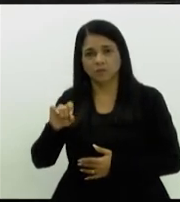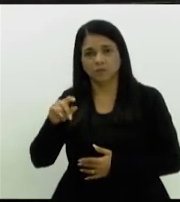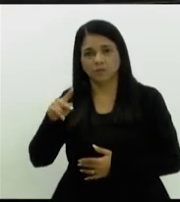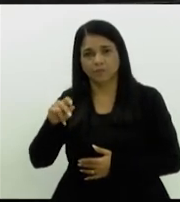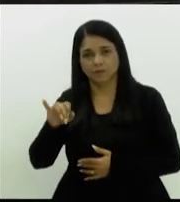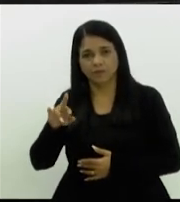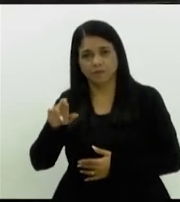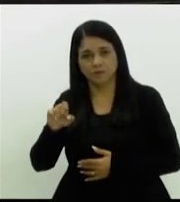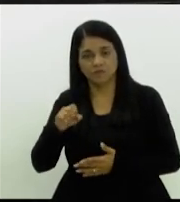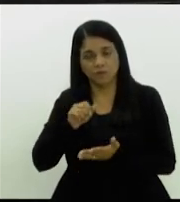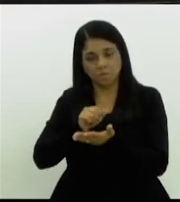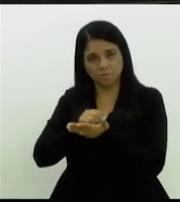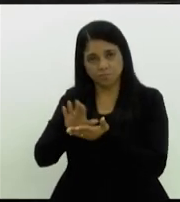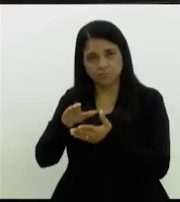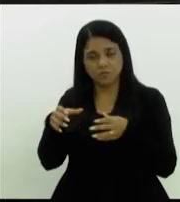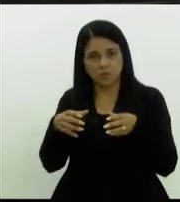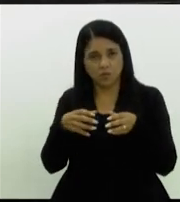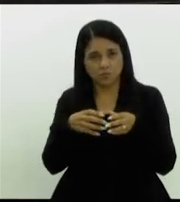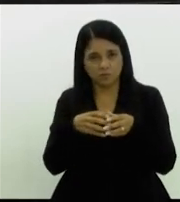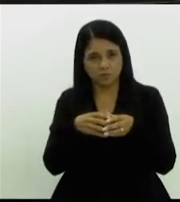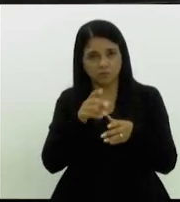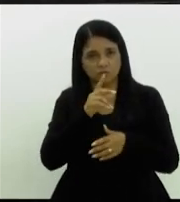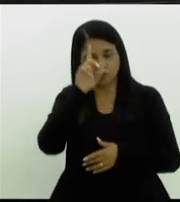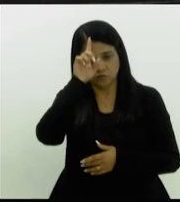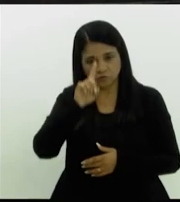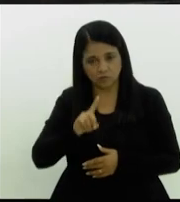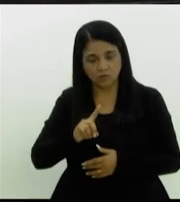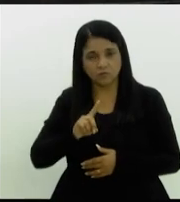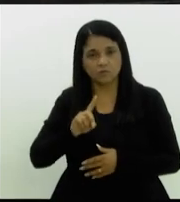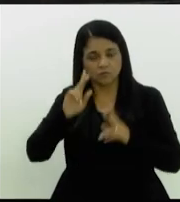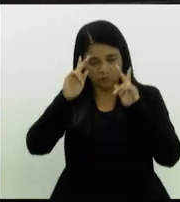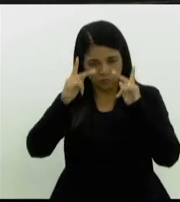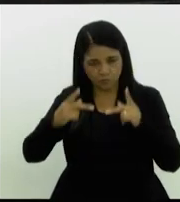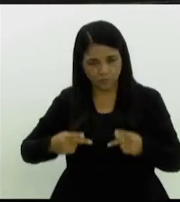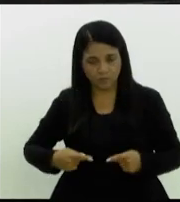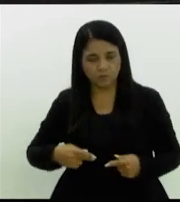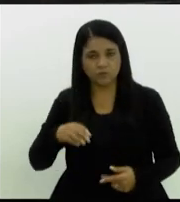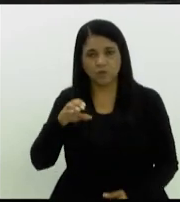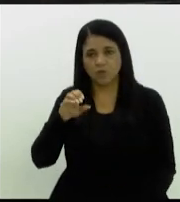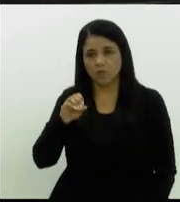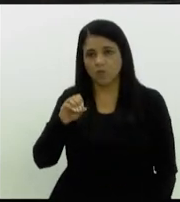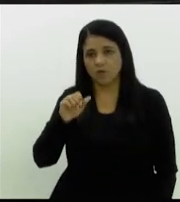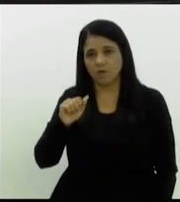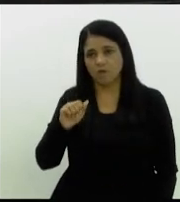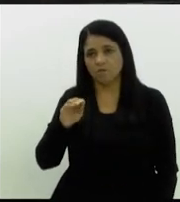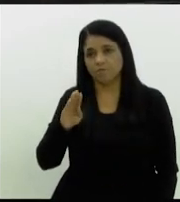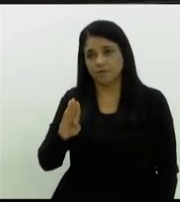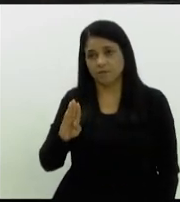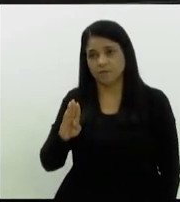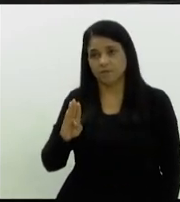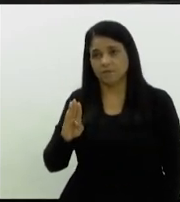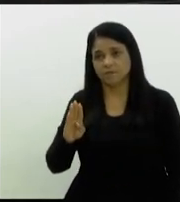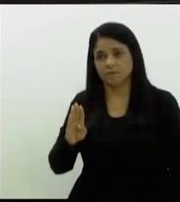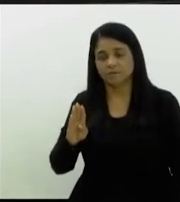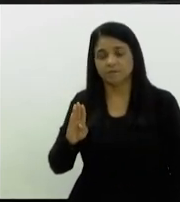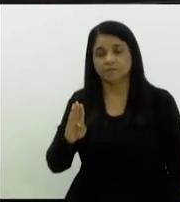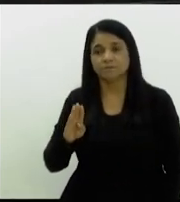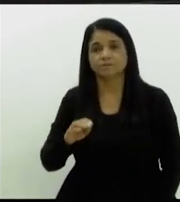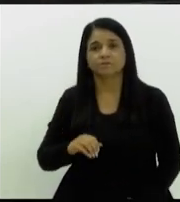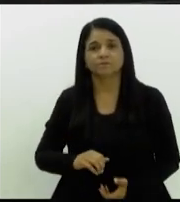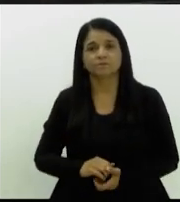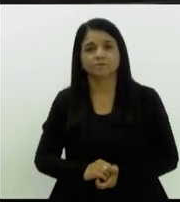foi exonerado da Comissão de Direitos Humanos da OAB, por toda a